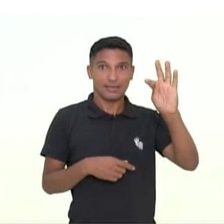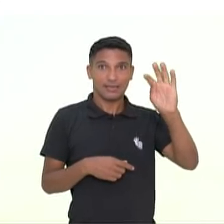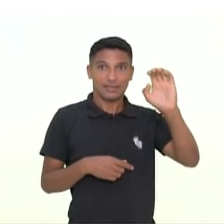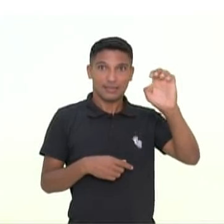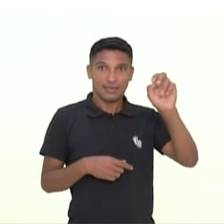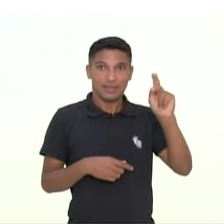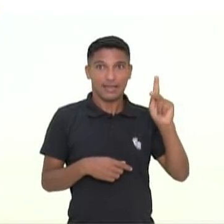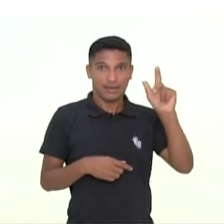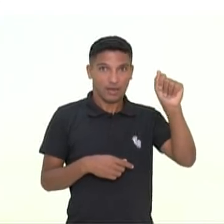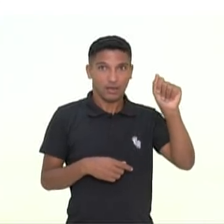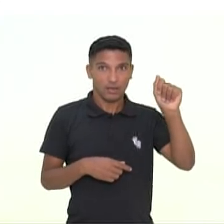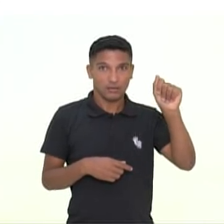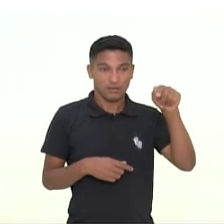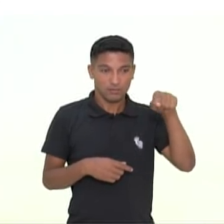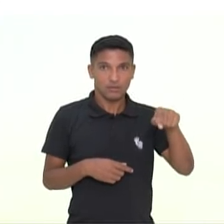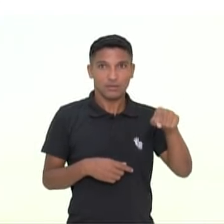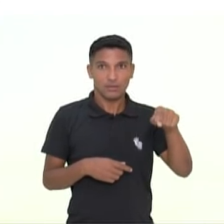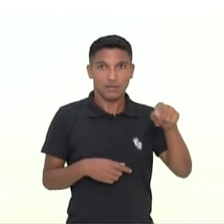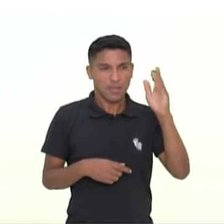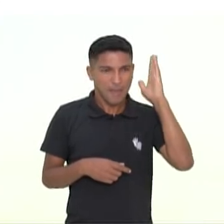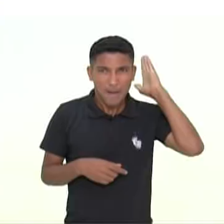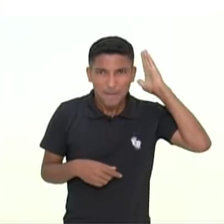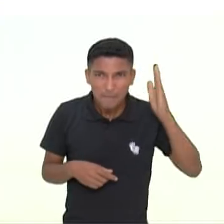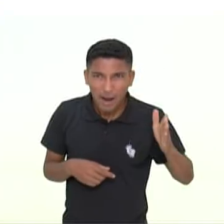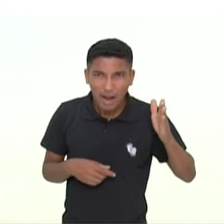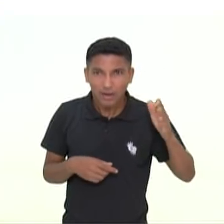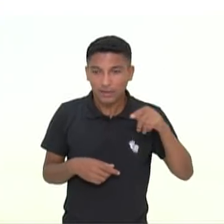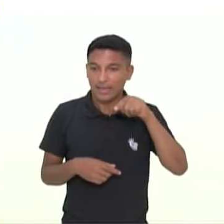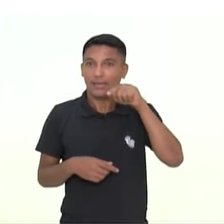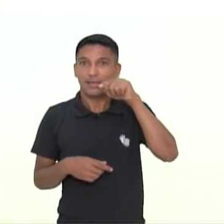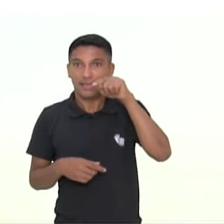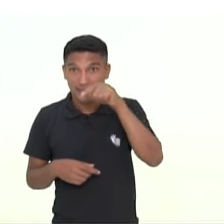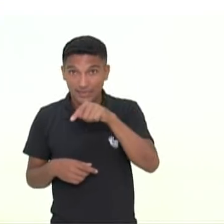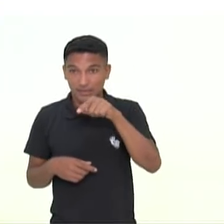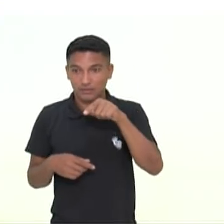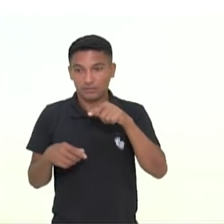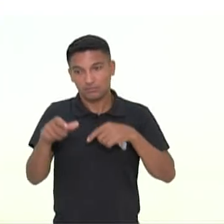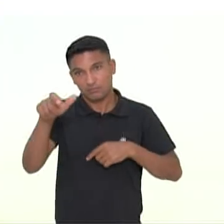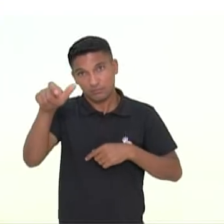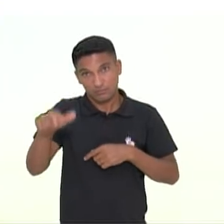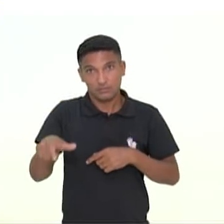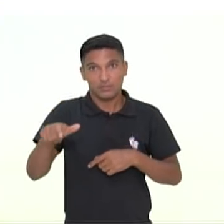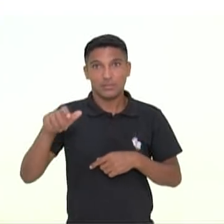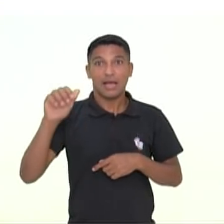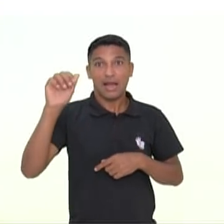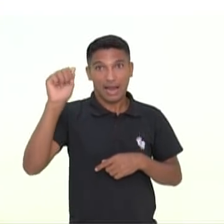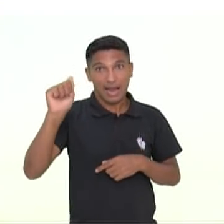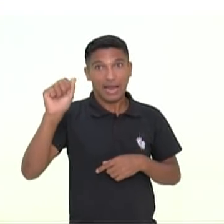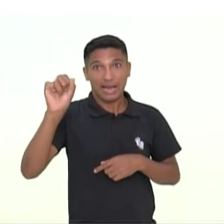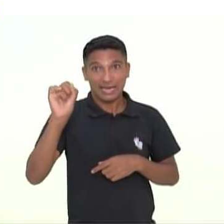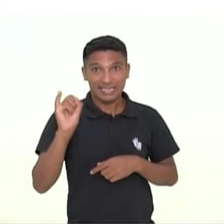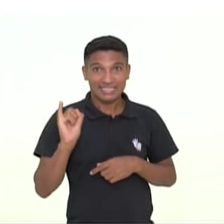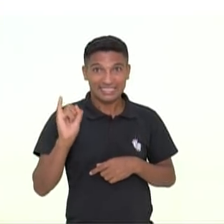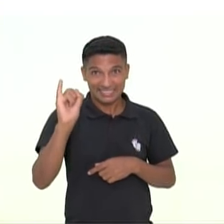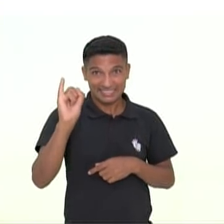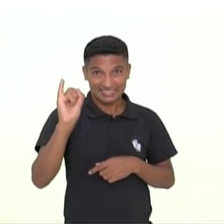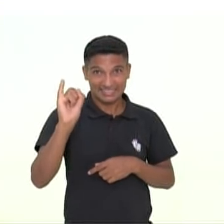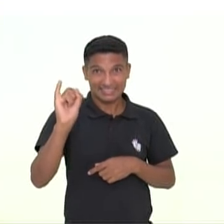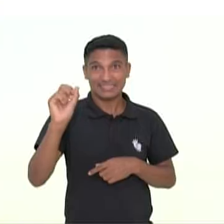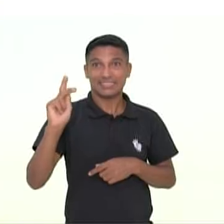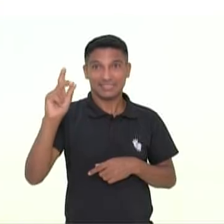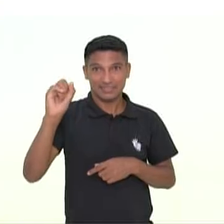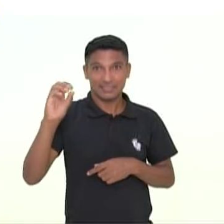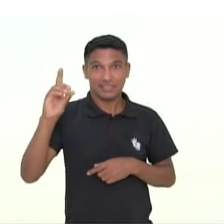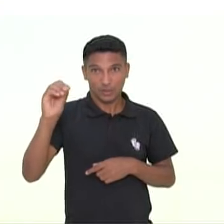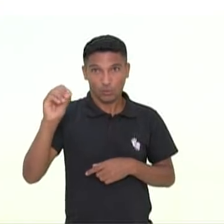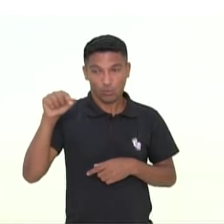vê bem a ideia do Aikido, Enquanto o karateka faz os seus ataques